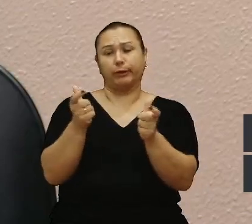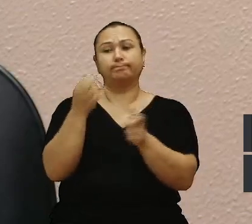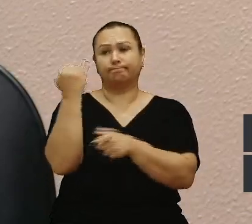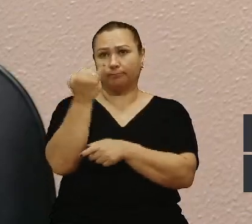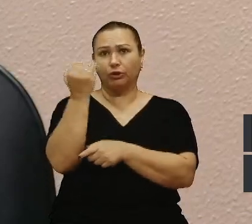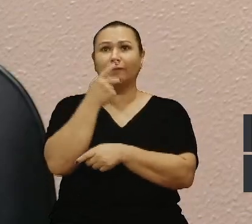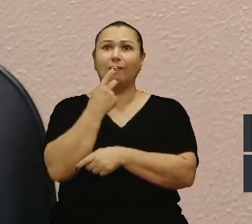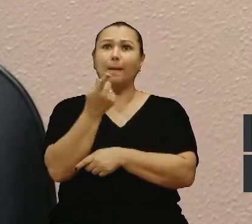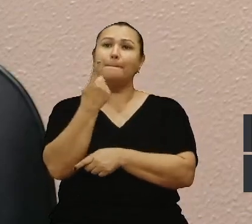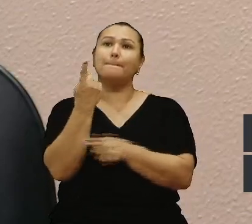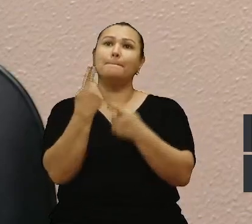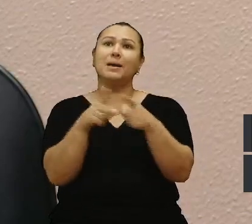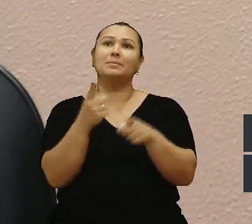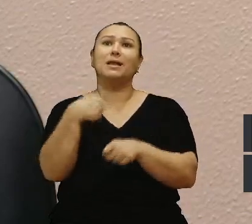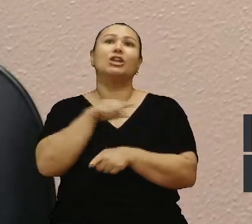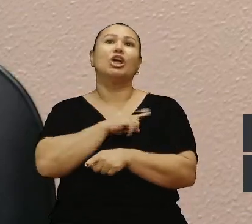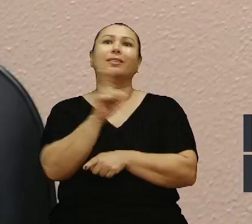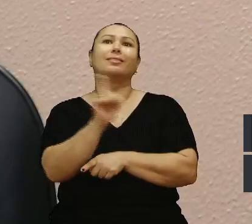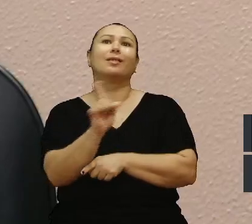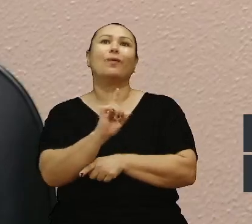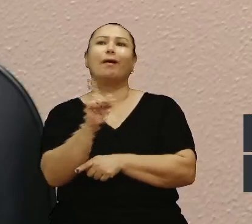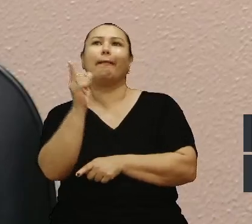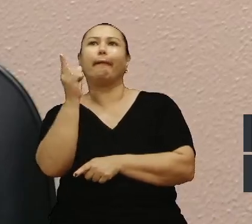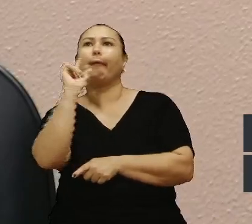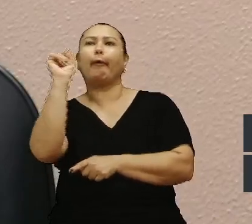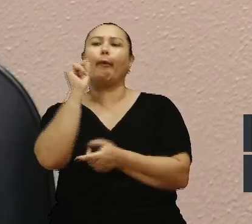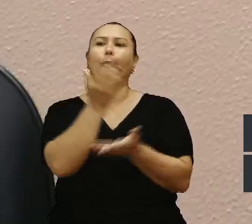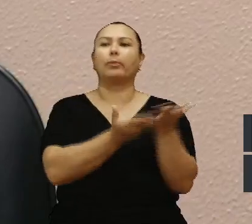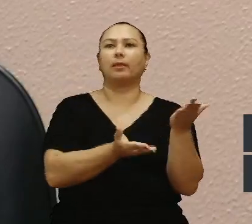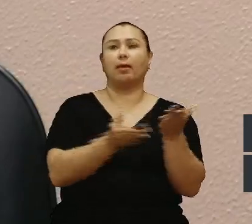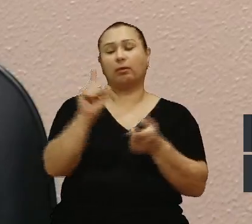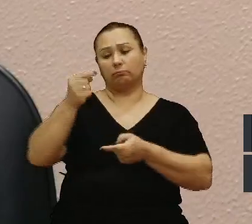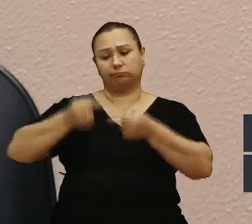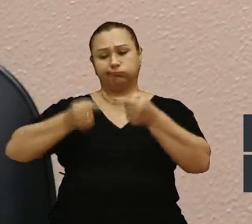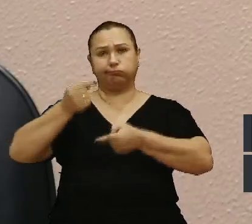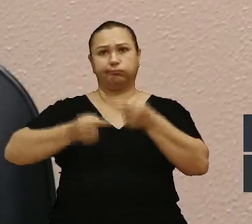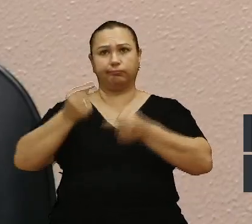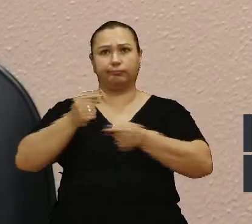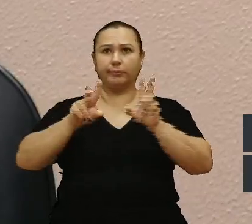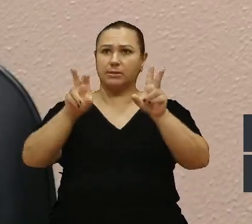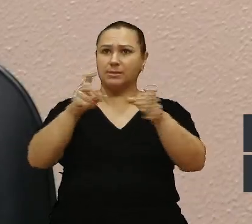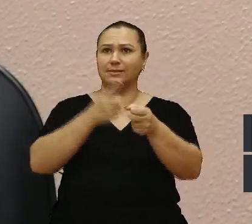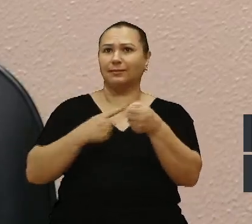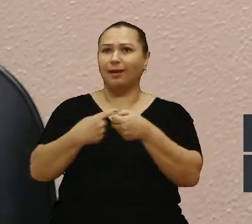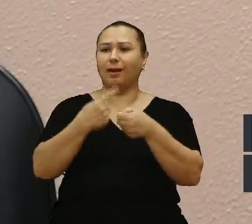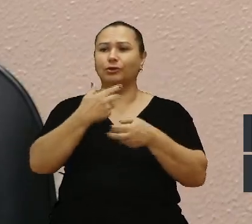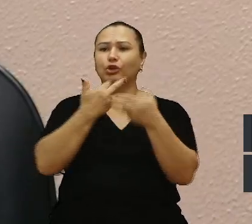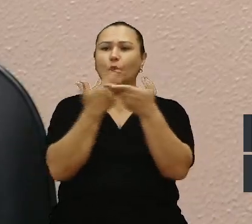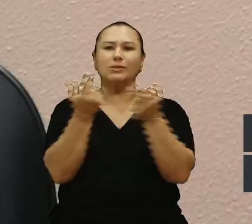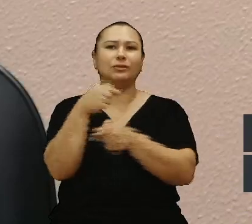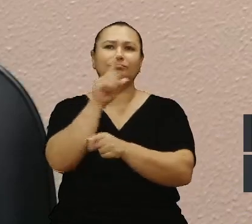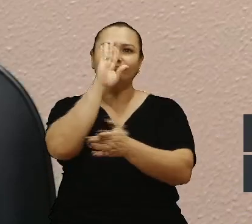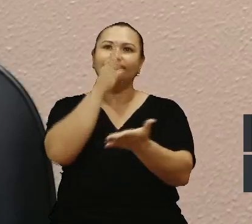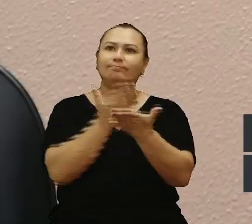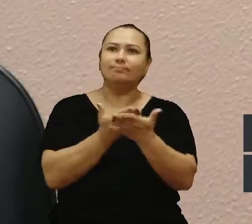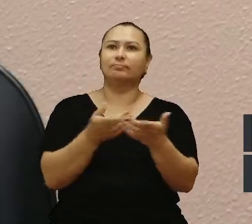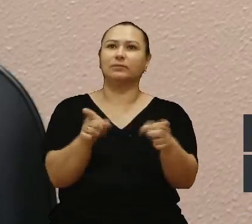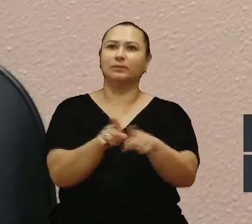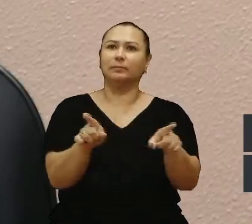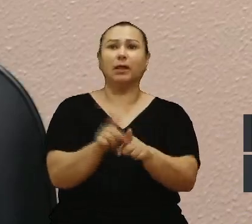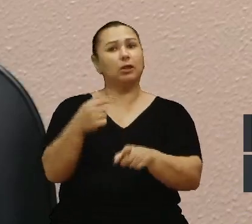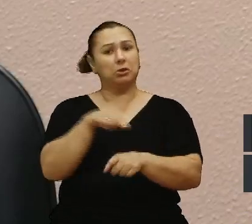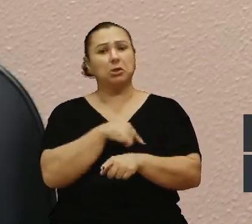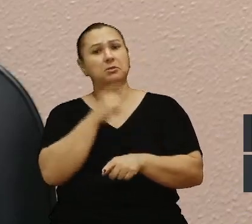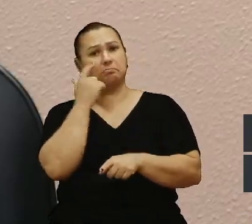aqui, mas para nós não é uma questão de ganhar ou de perder. É uma questão de debater sobre a cidade, sobre aquilo que a gente acredita, né? E sobre aquilo que a gente acha que